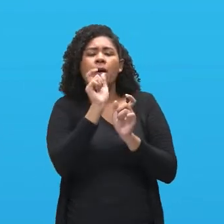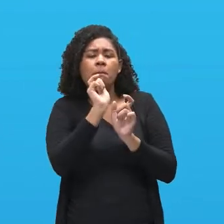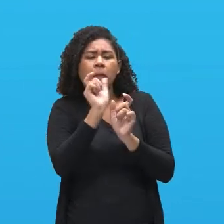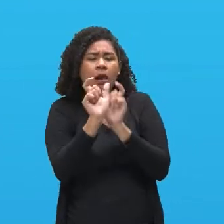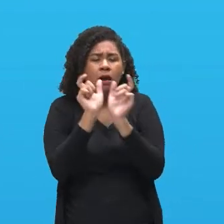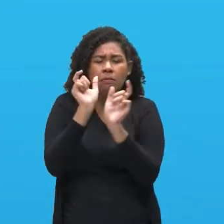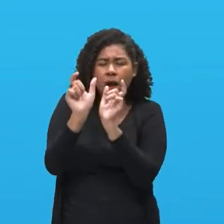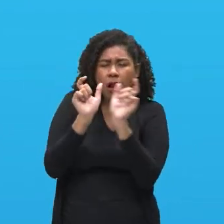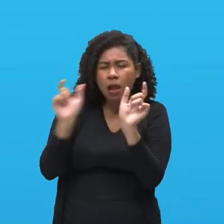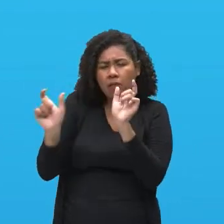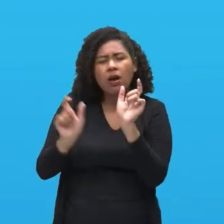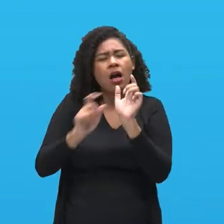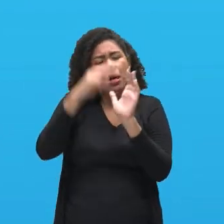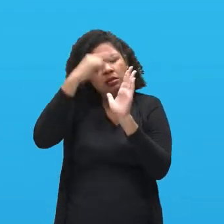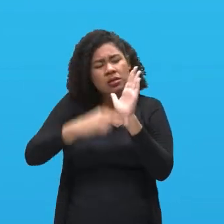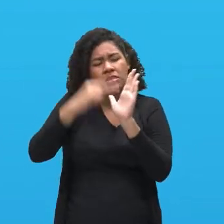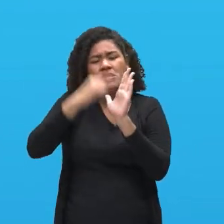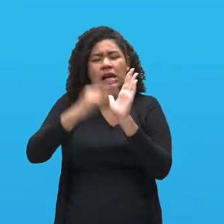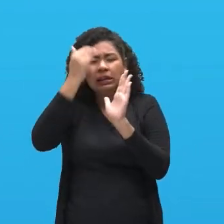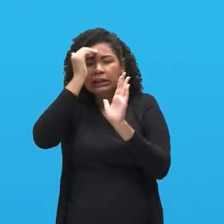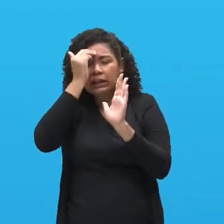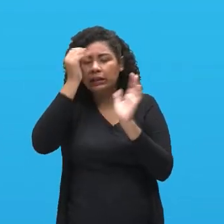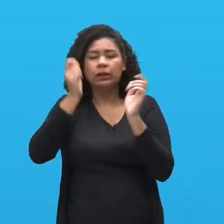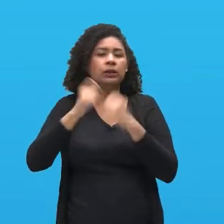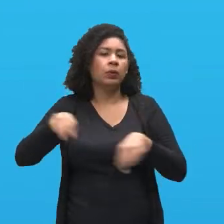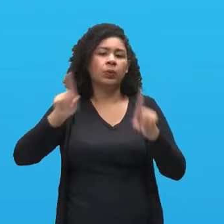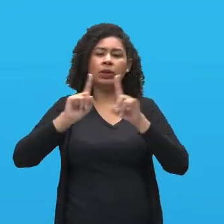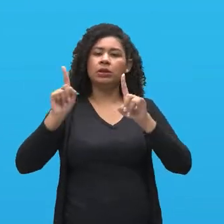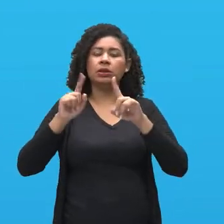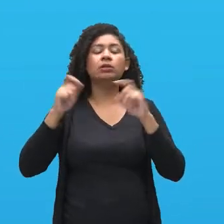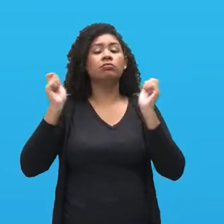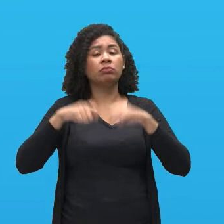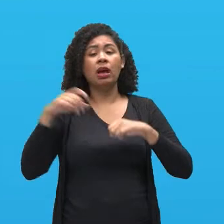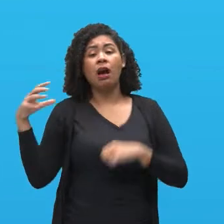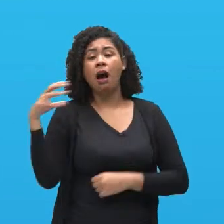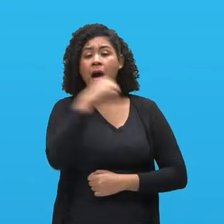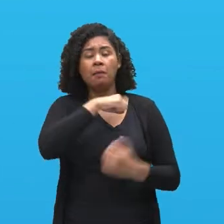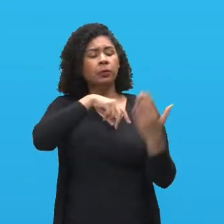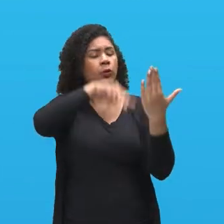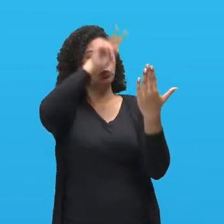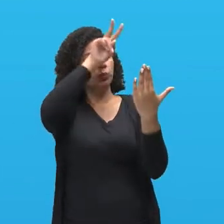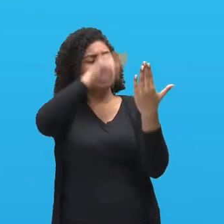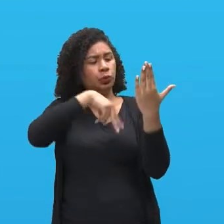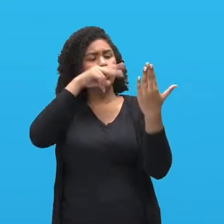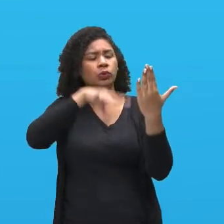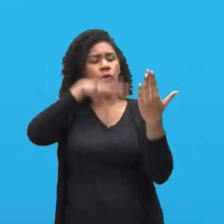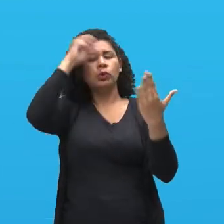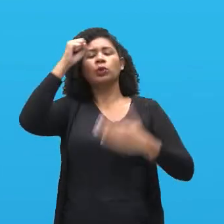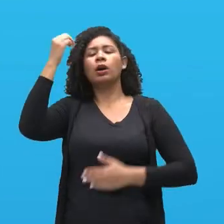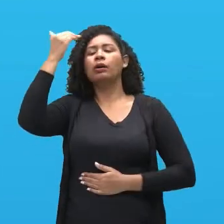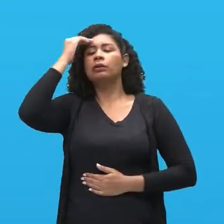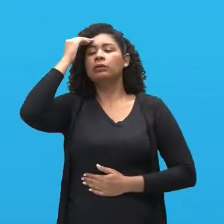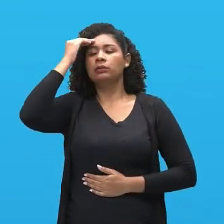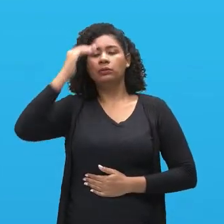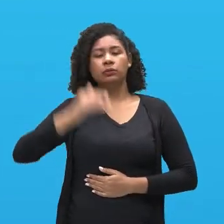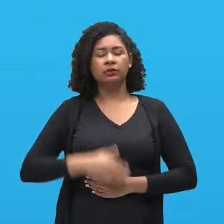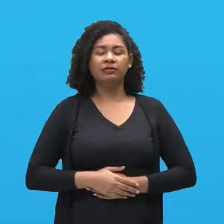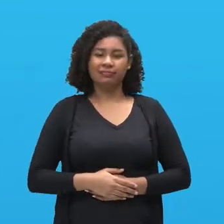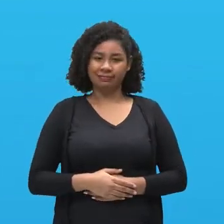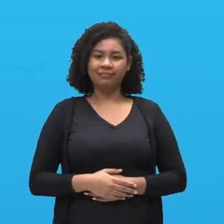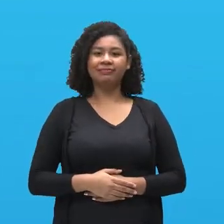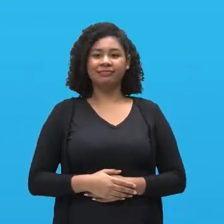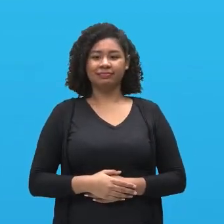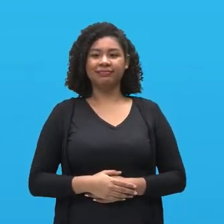palavra. Consiste em uma rápida visualização do texto em busca de informações específicas,